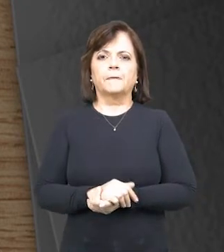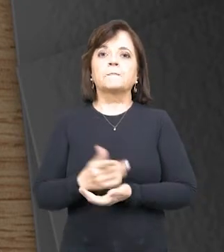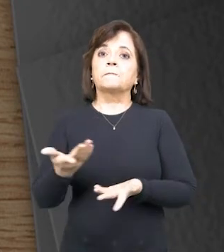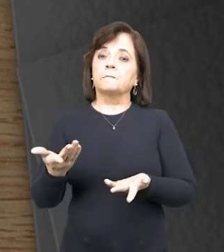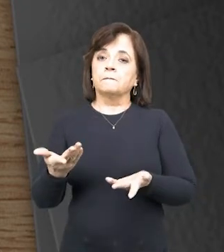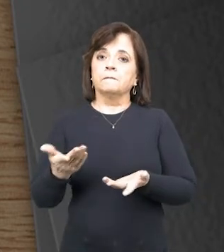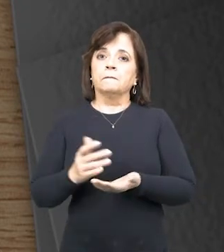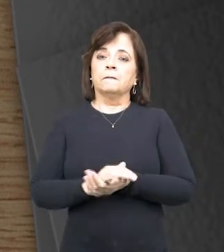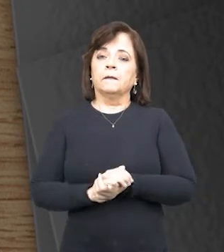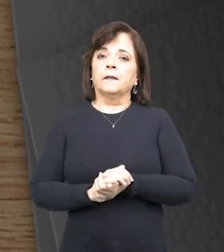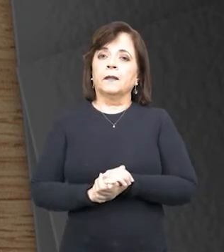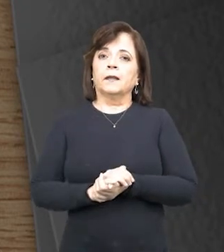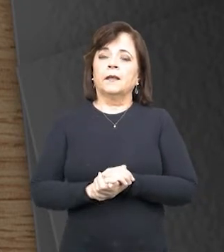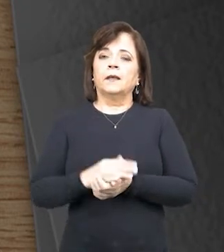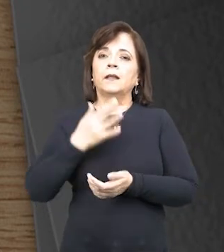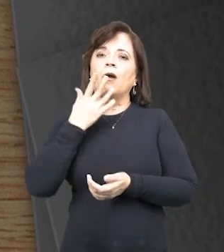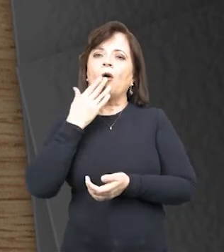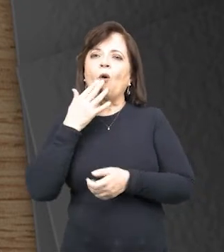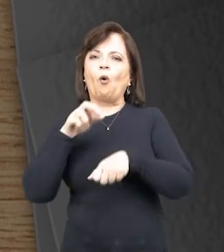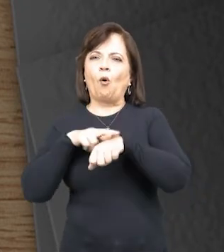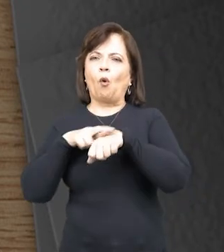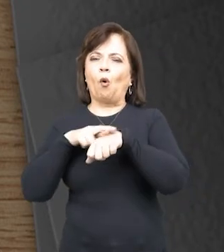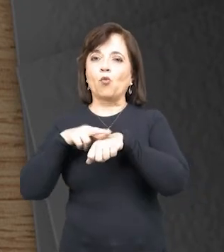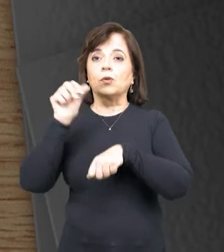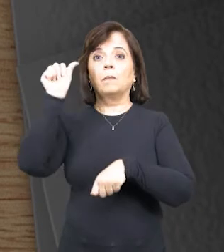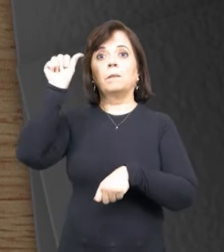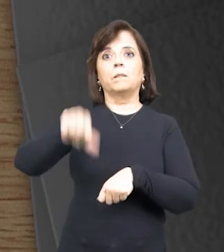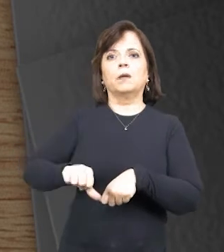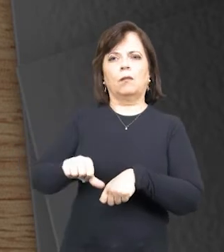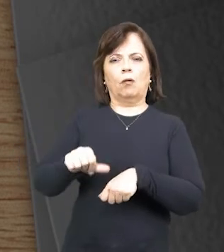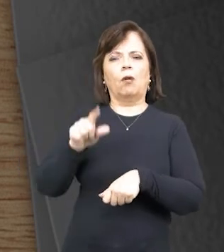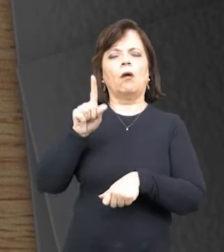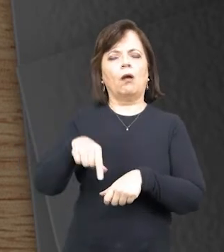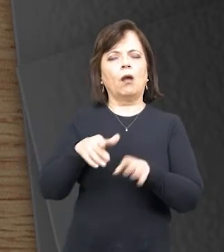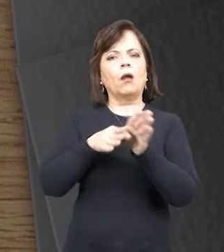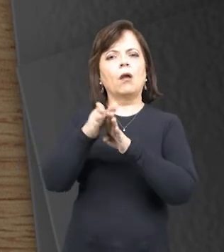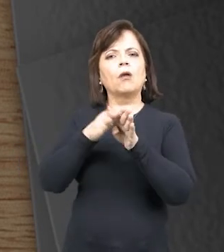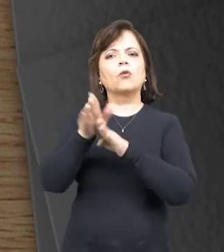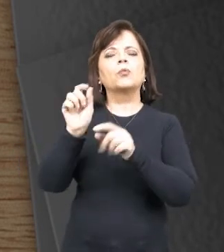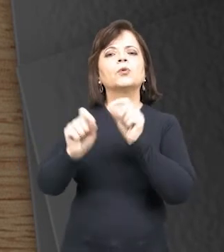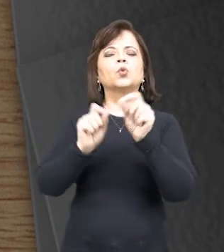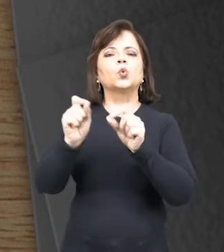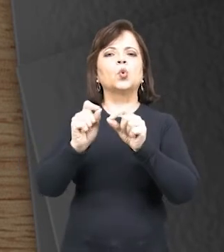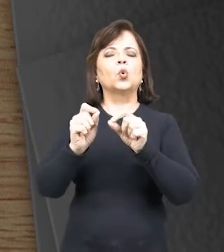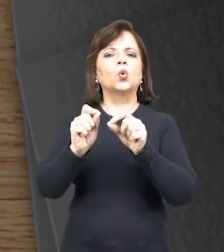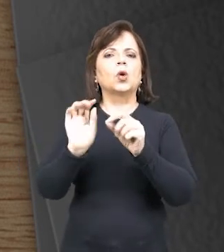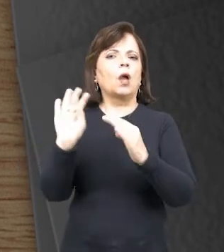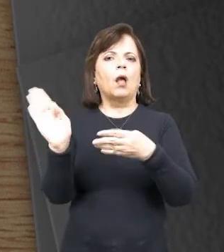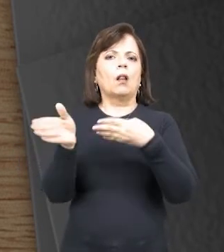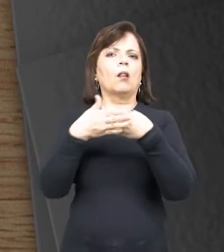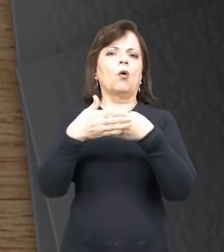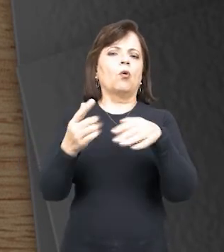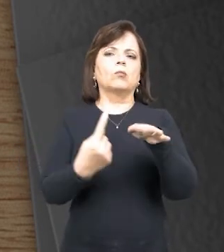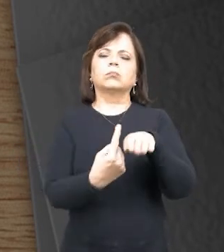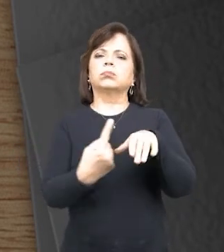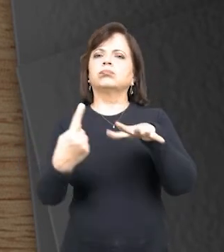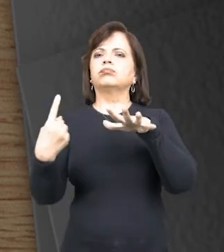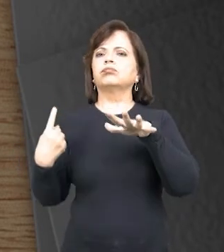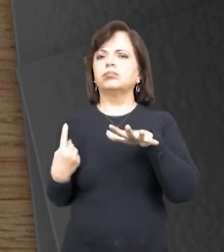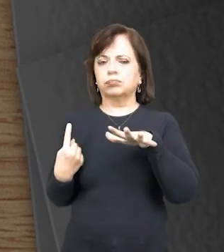Na bandeira vermelha quanto na bandeira roxa, que são as piores classificações, o recomendado é a ampliação do distanciamento